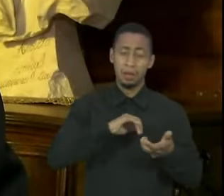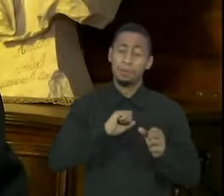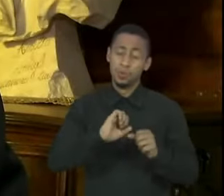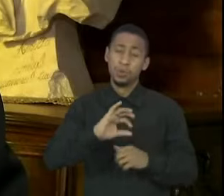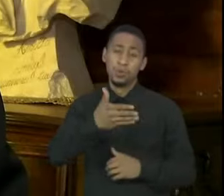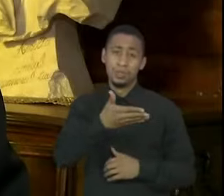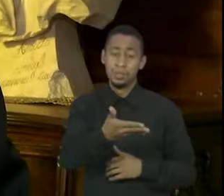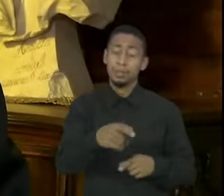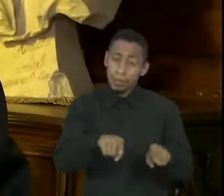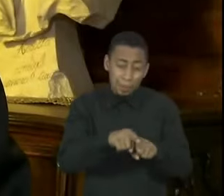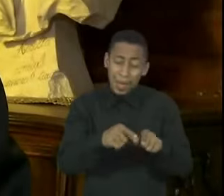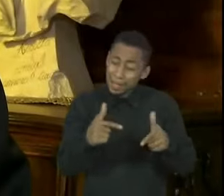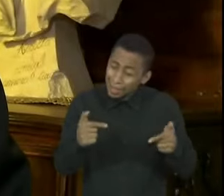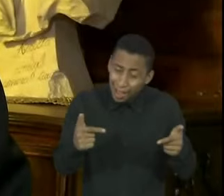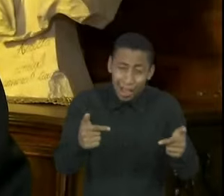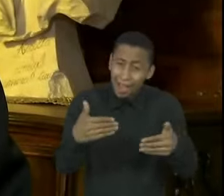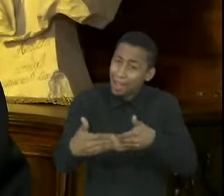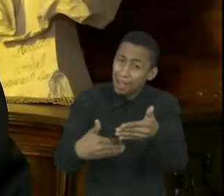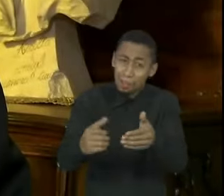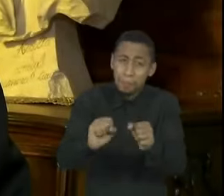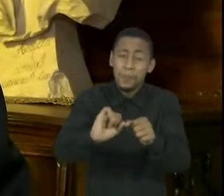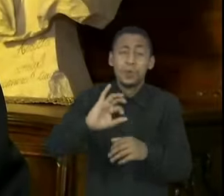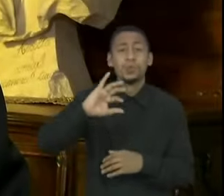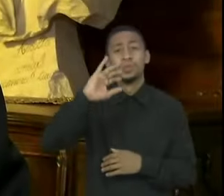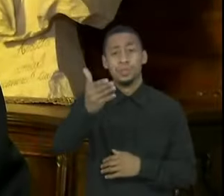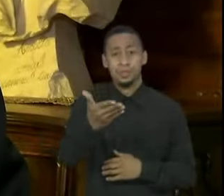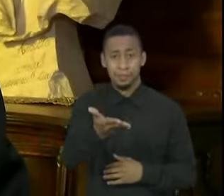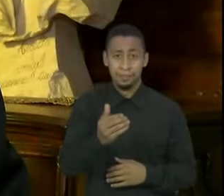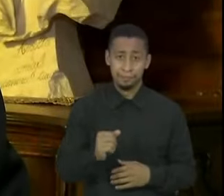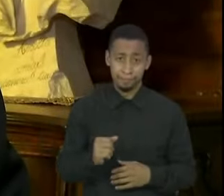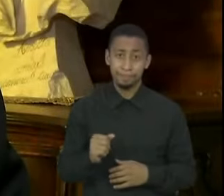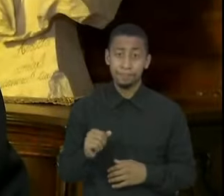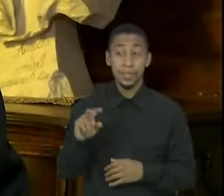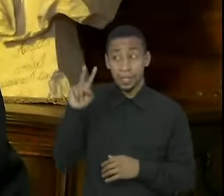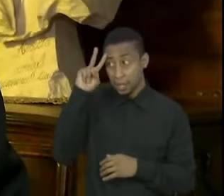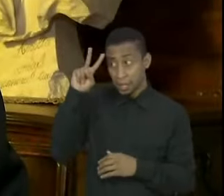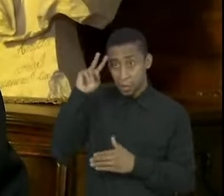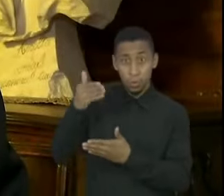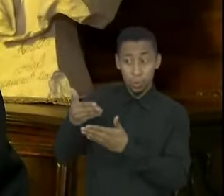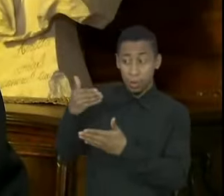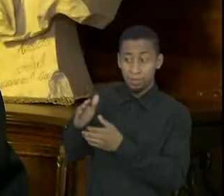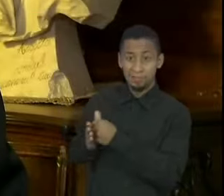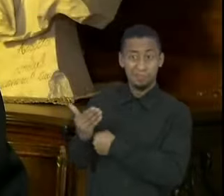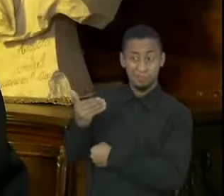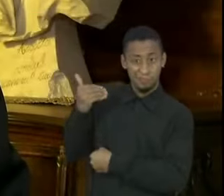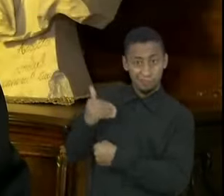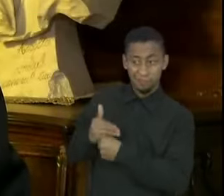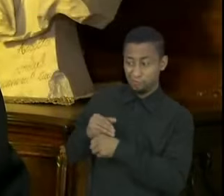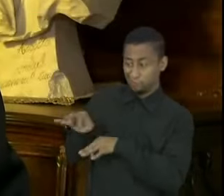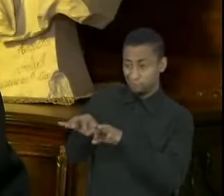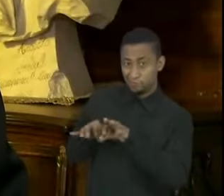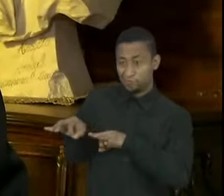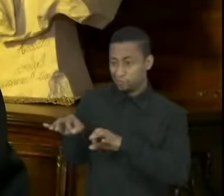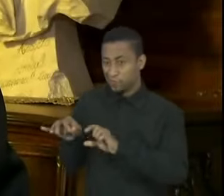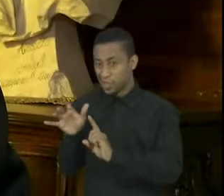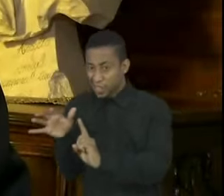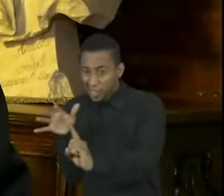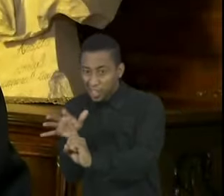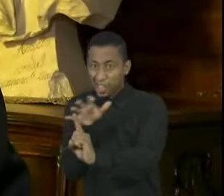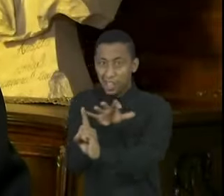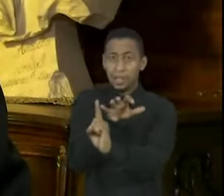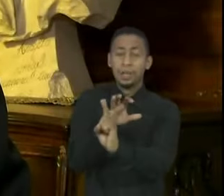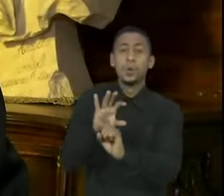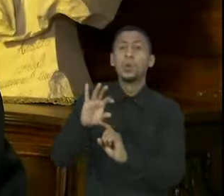convulsões e guerras nós temos a história de fanatismo se de finalizadores que